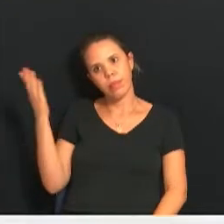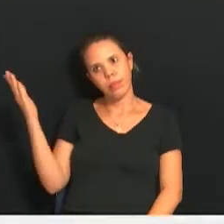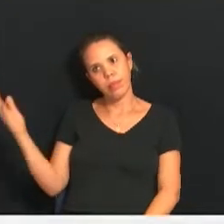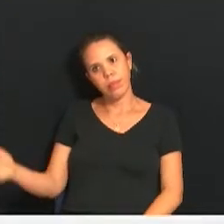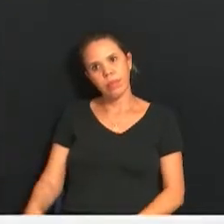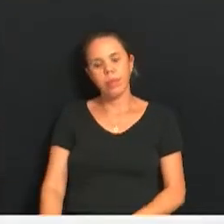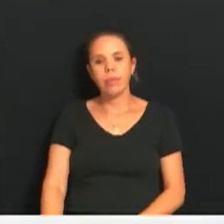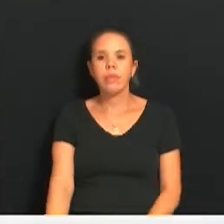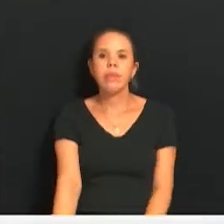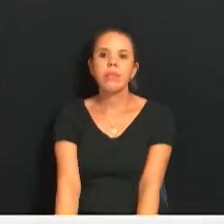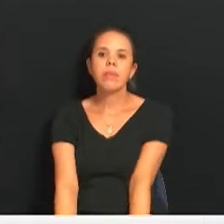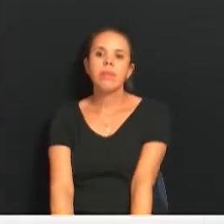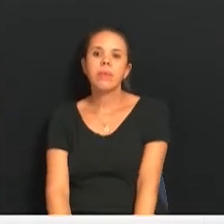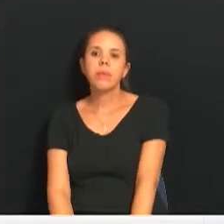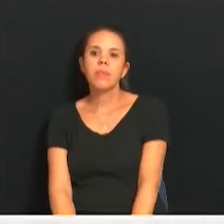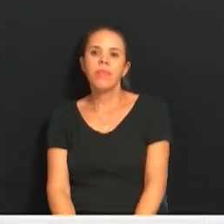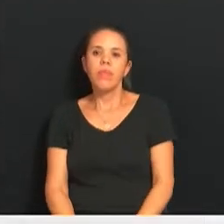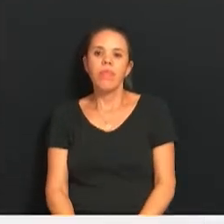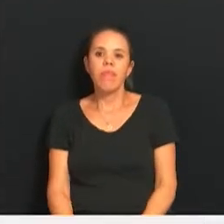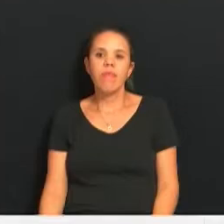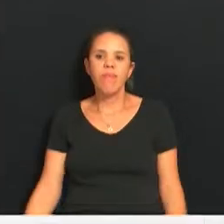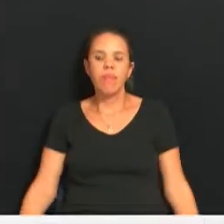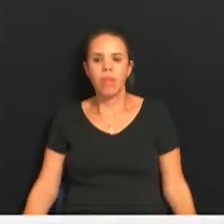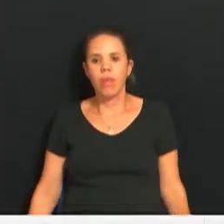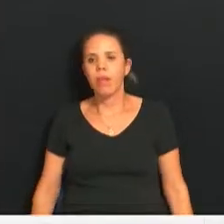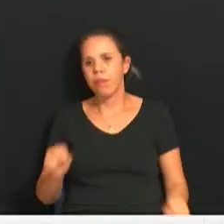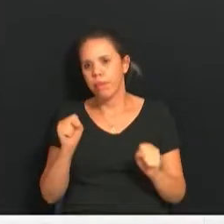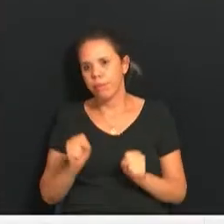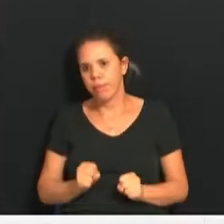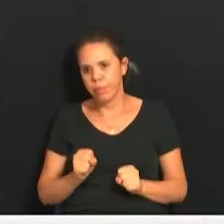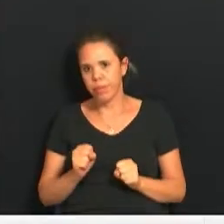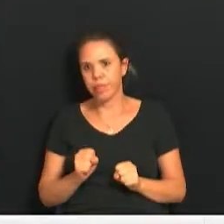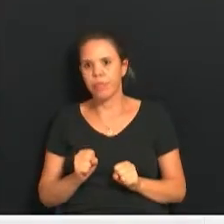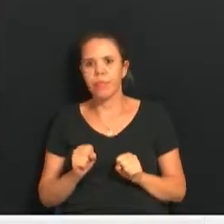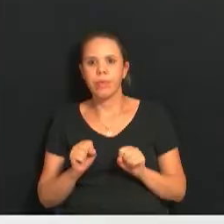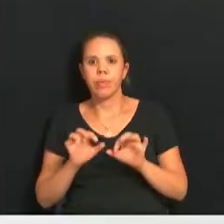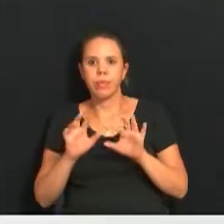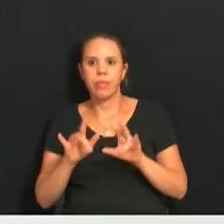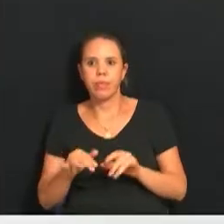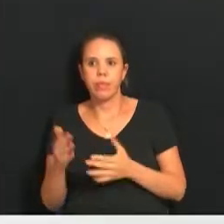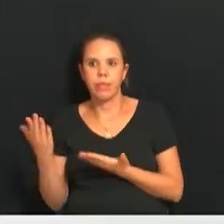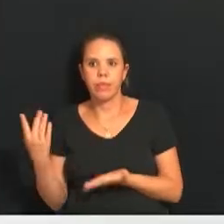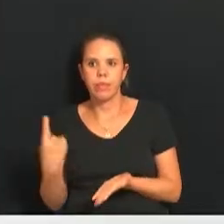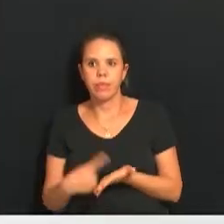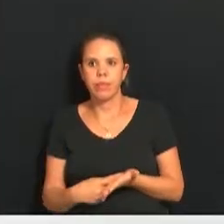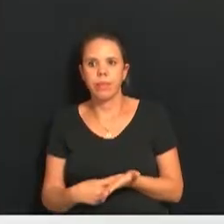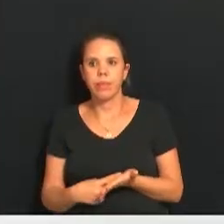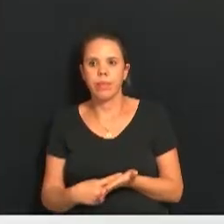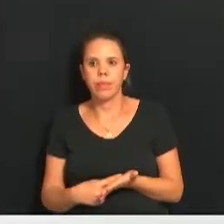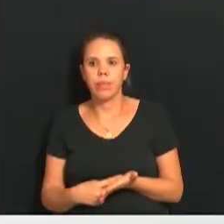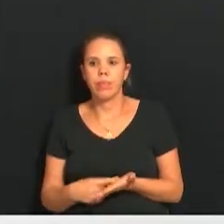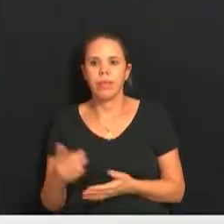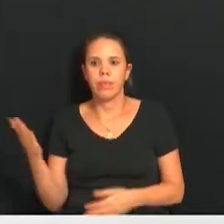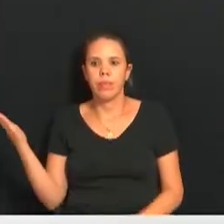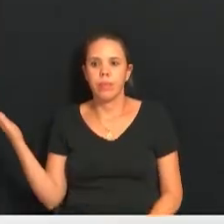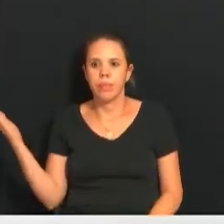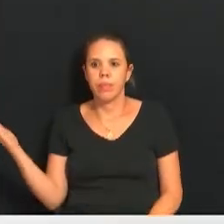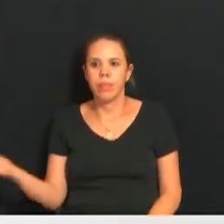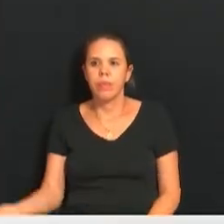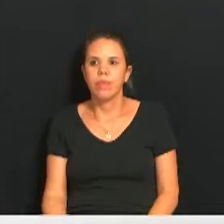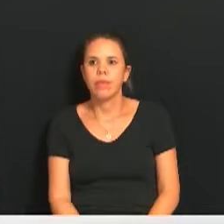cidadão.campinas.sp.gov.br, e também pode ser feito através do chat que é